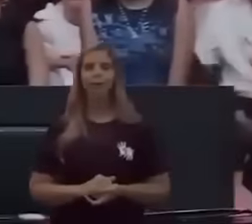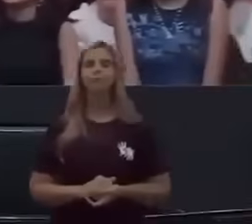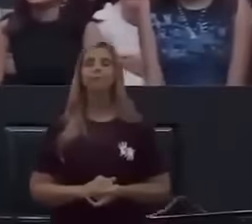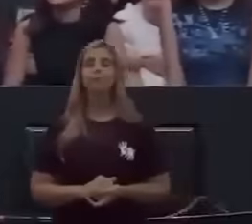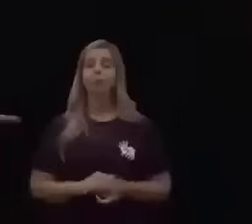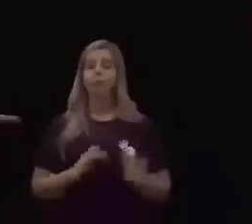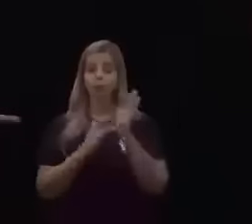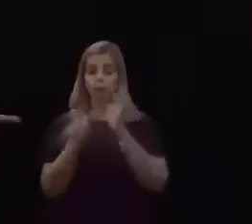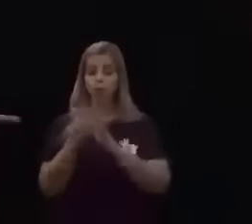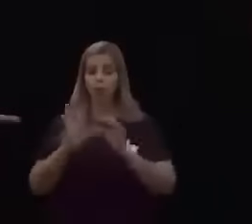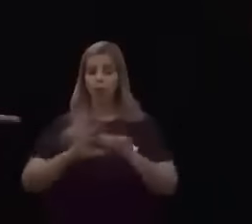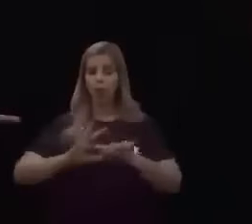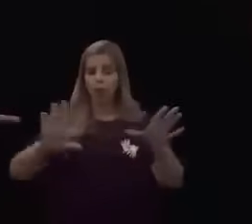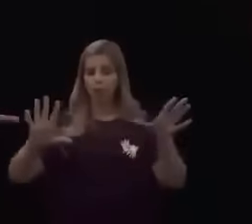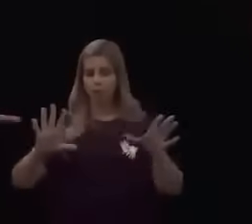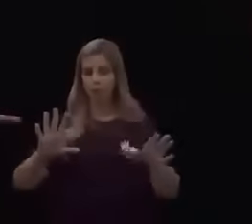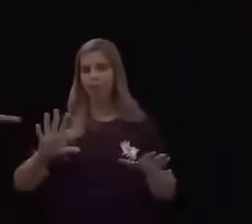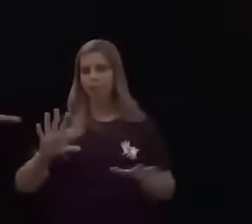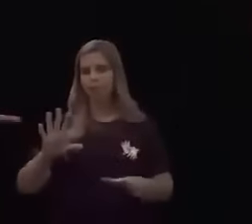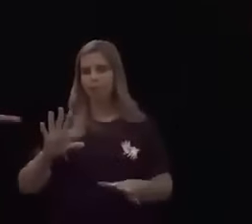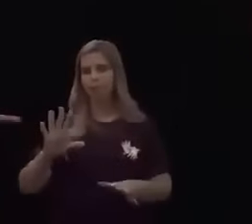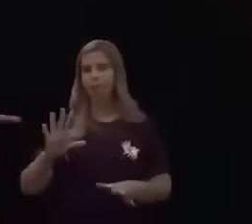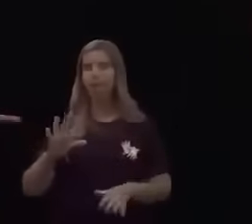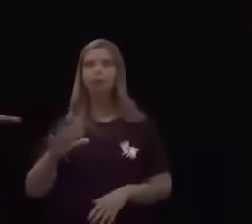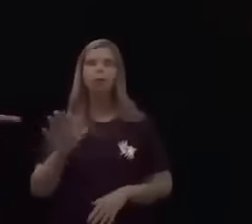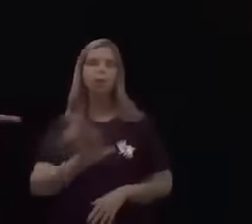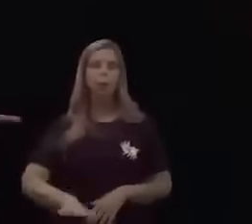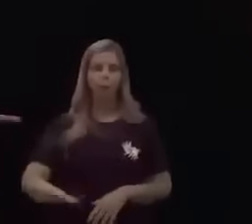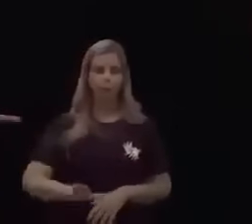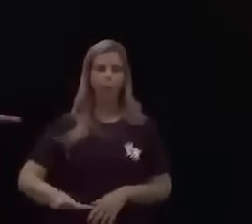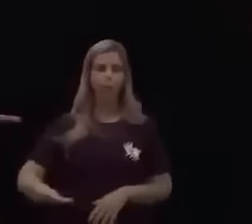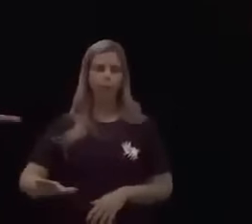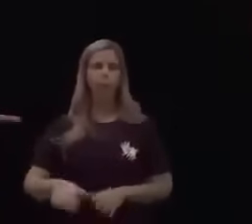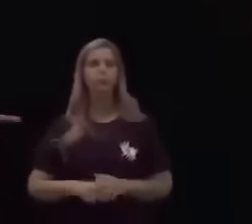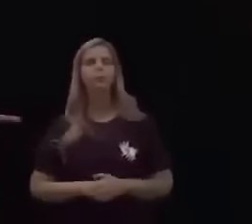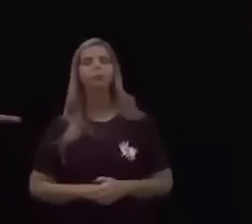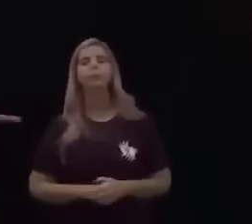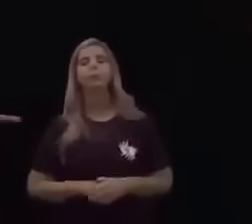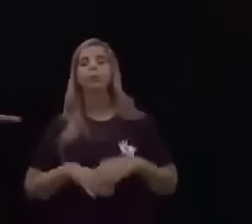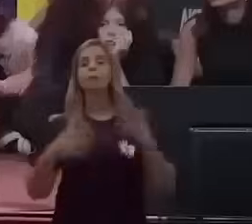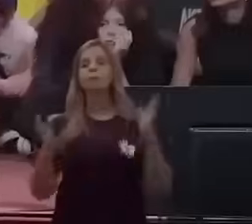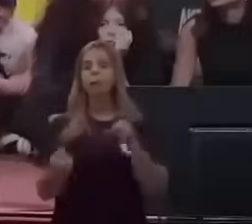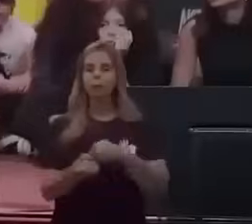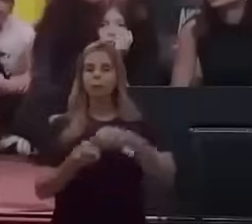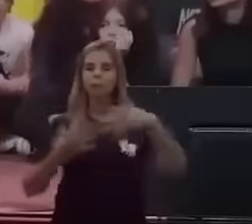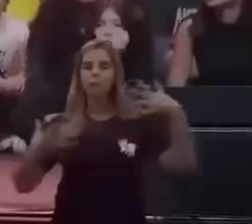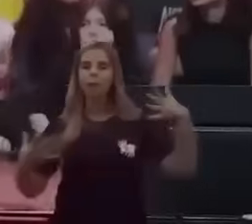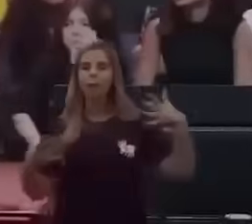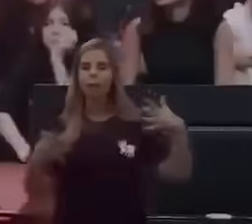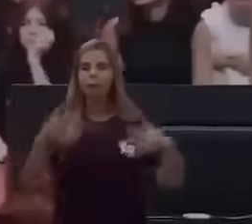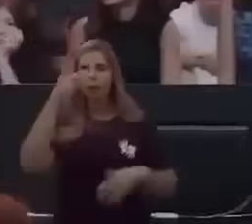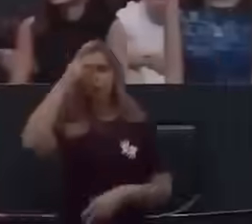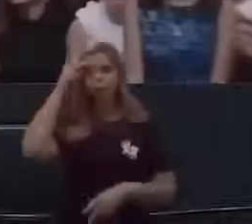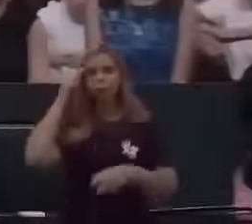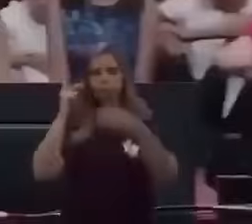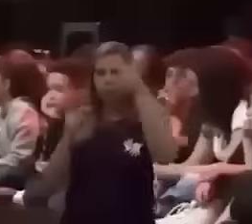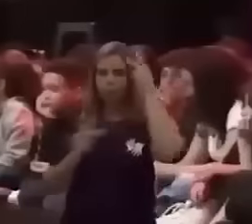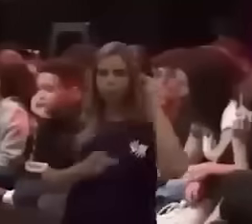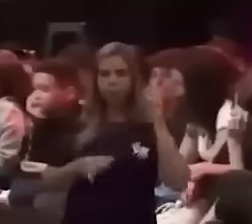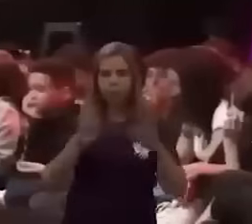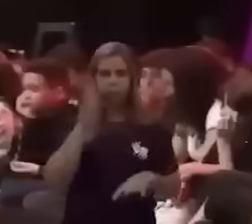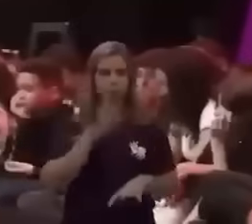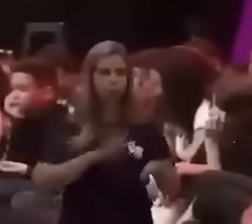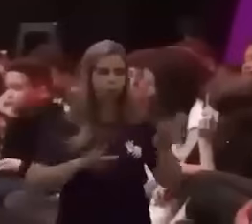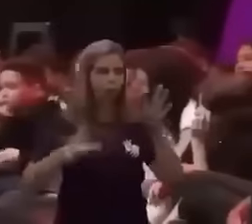Lucas 9, 43 e 44, que diante desse grande milagre, todos se maravilhavam do quanto Deus fazia por intermédio